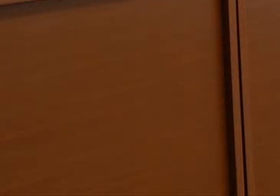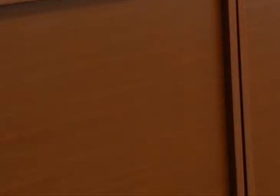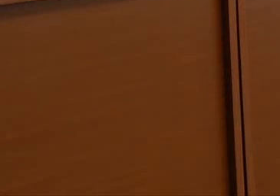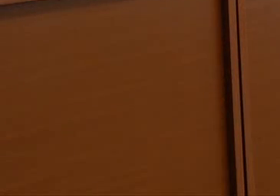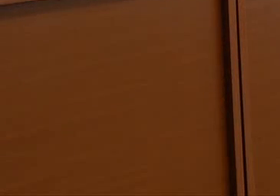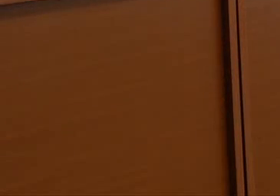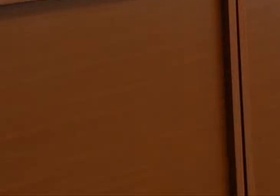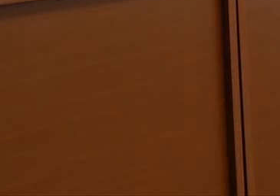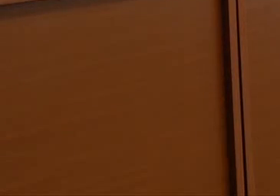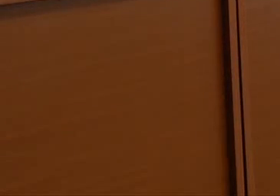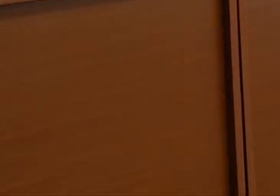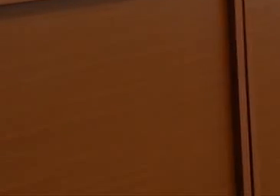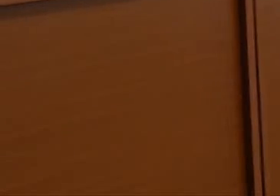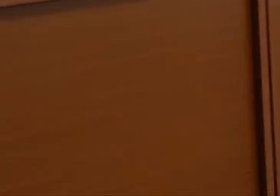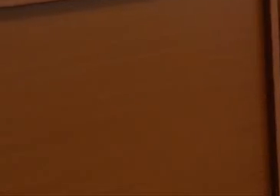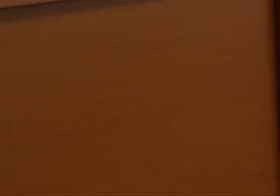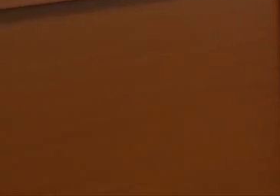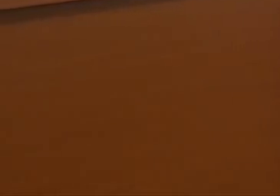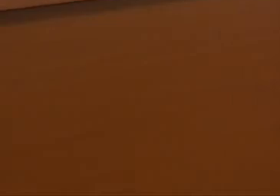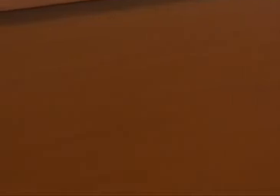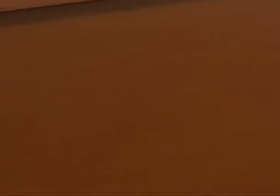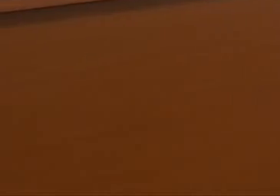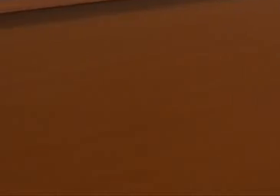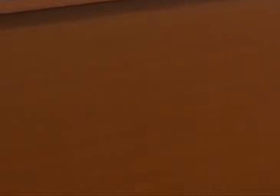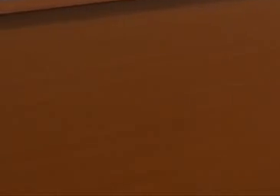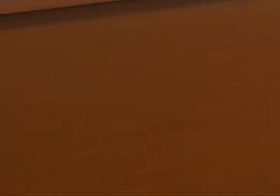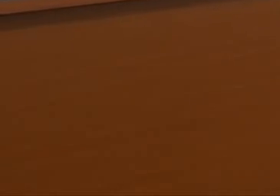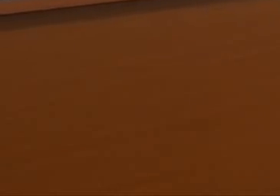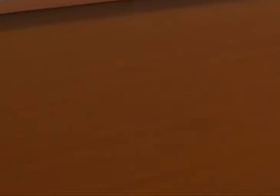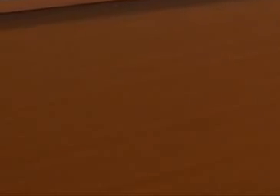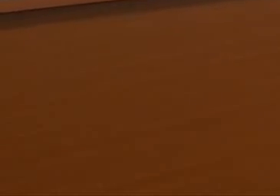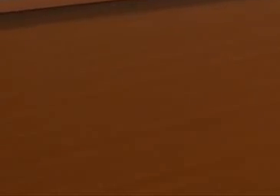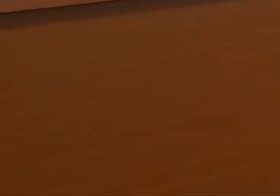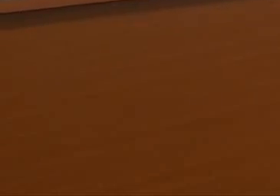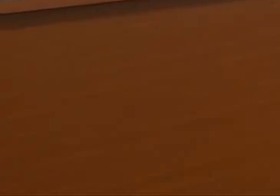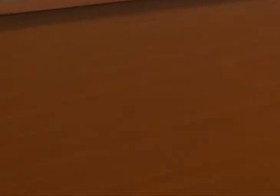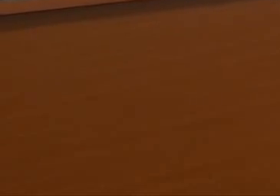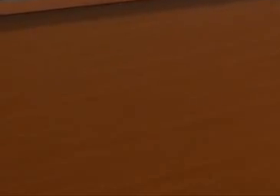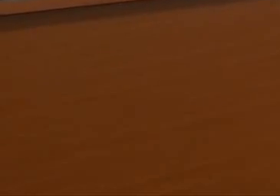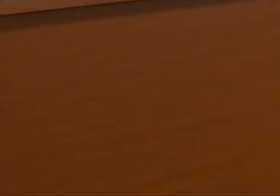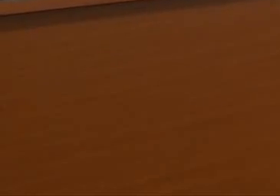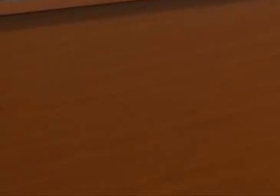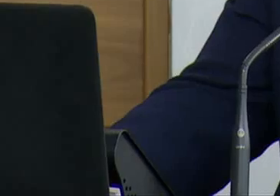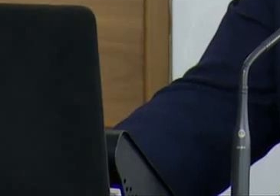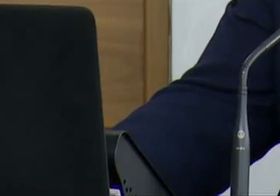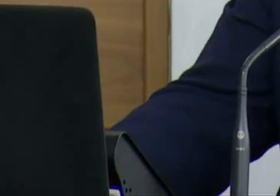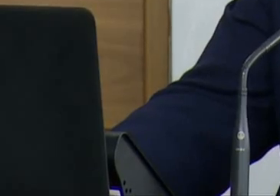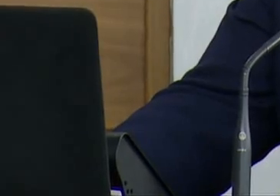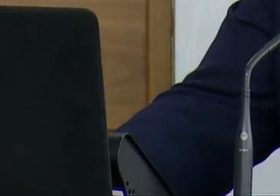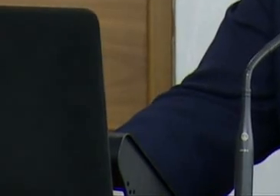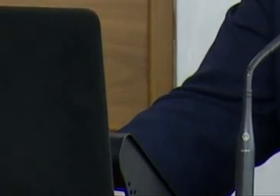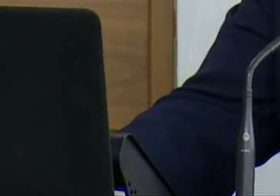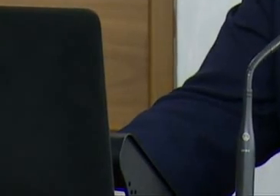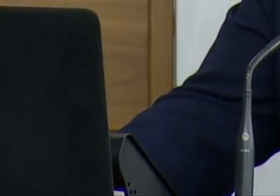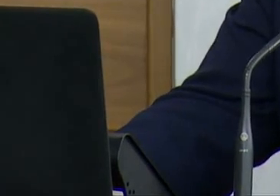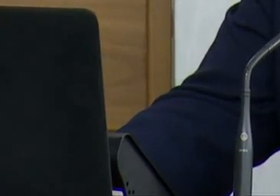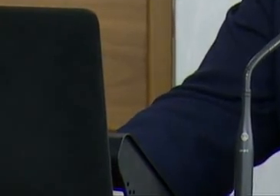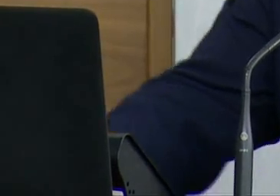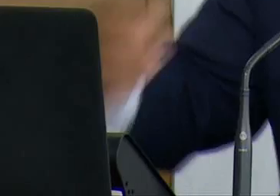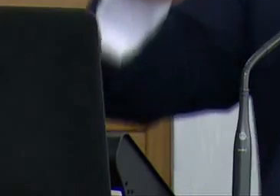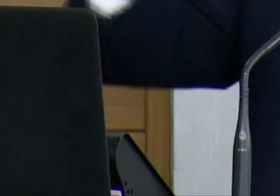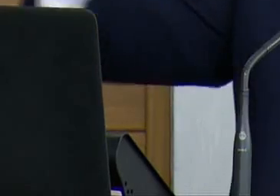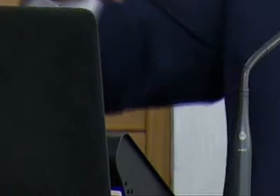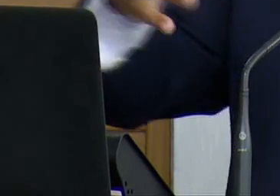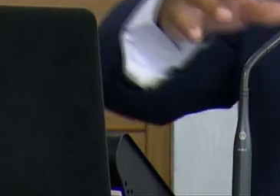Bom dia a todos. Quero cumprimentar a todos que estão na plateia também, acompanhando a nossa sessão. Eu gostaria de pedir um favor para